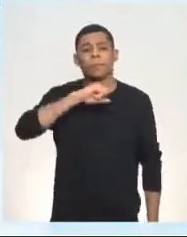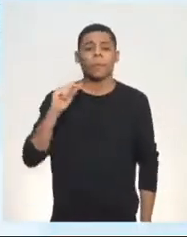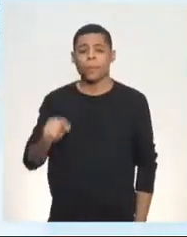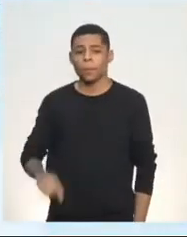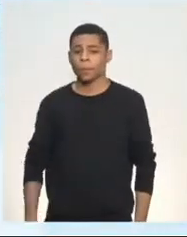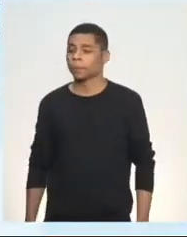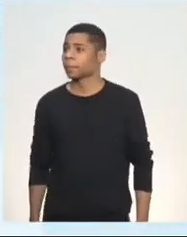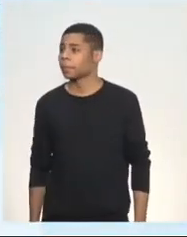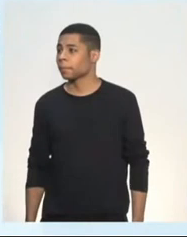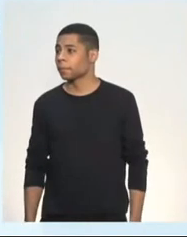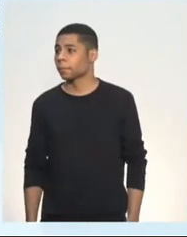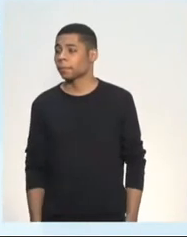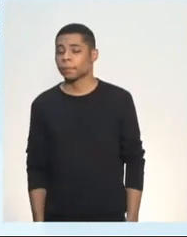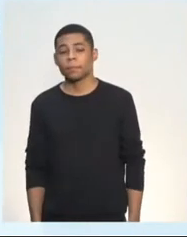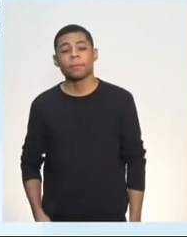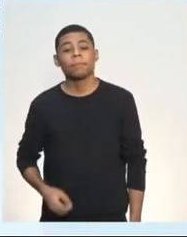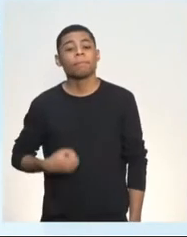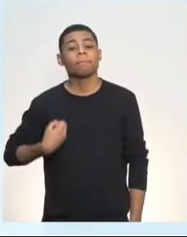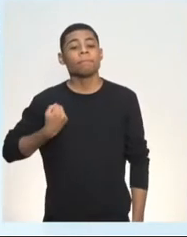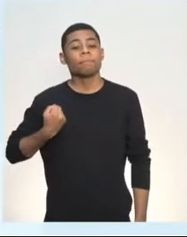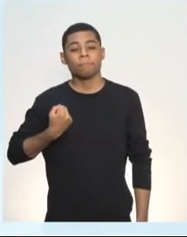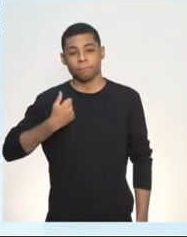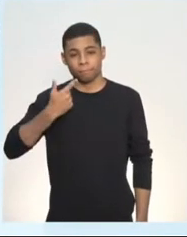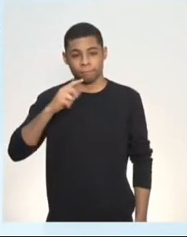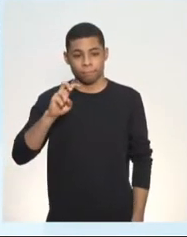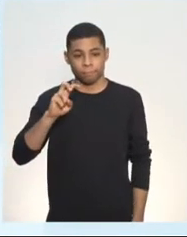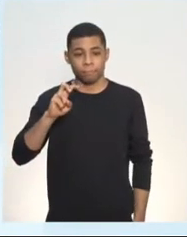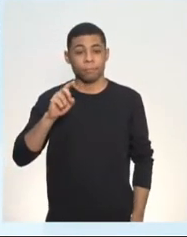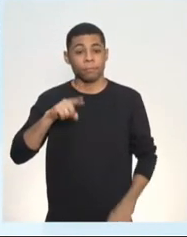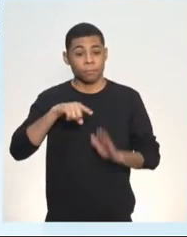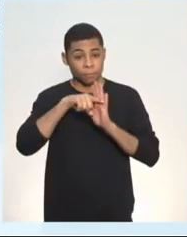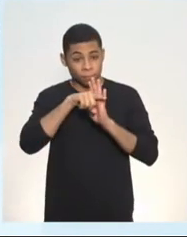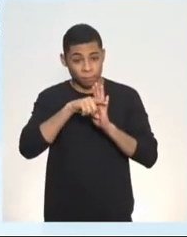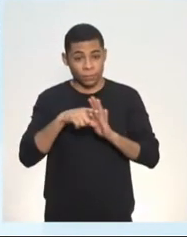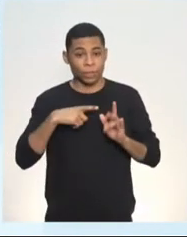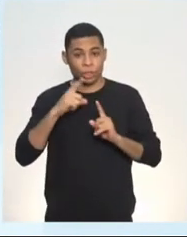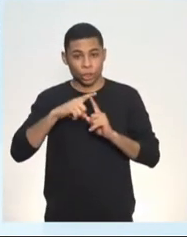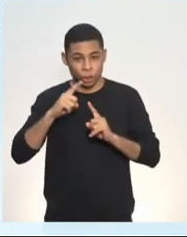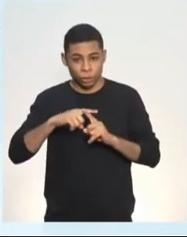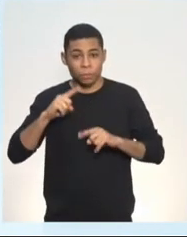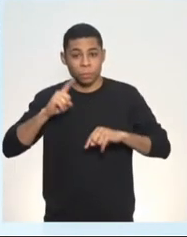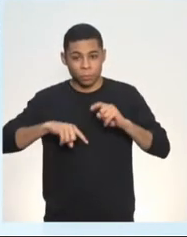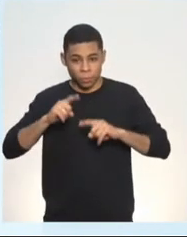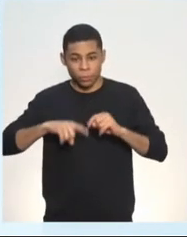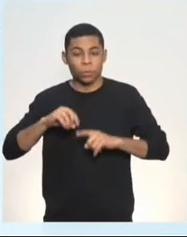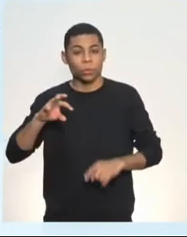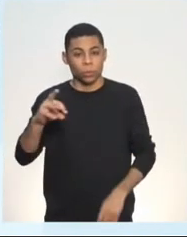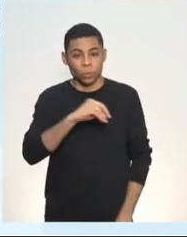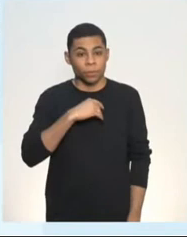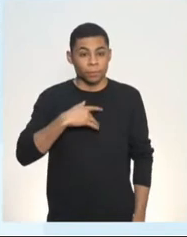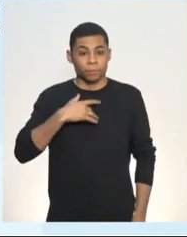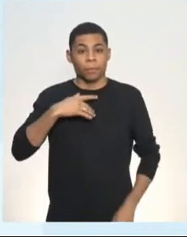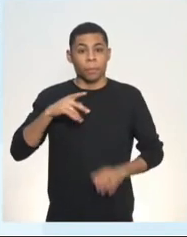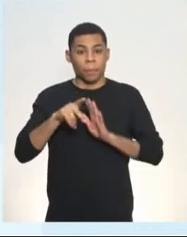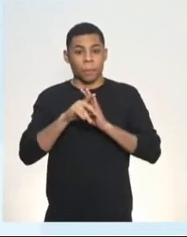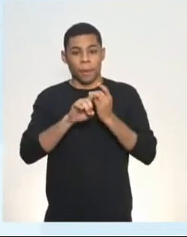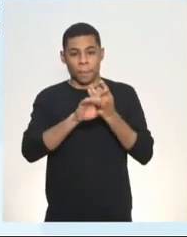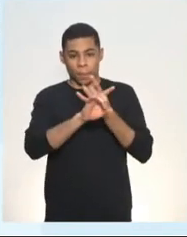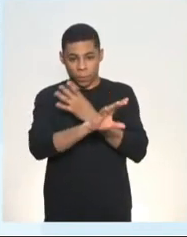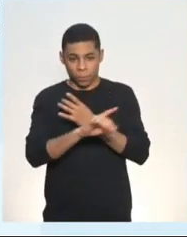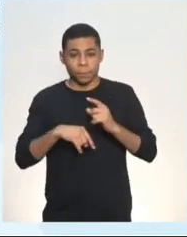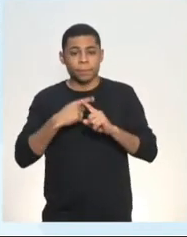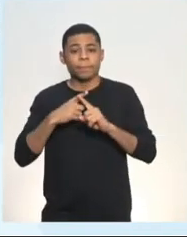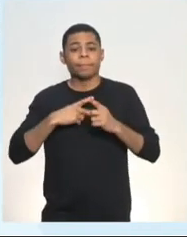hoje. Habilidade 25, analisar os tipos de produtos do sensoriamento remoto, sistemas